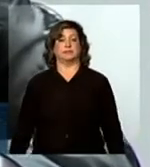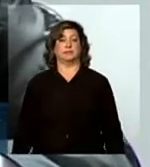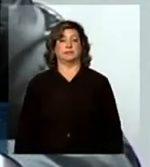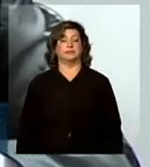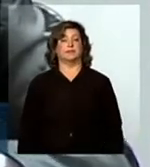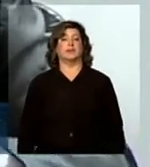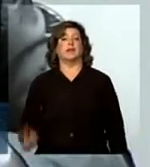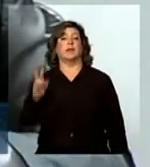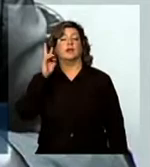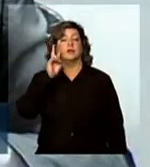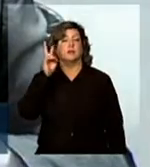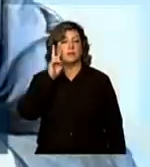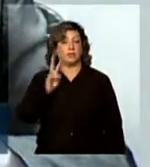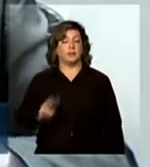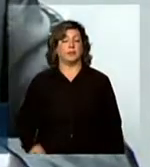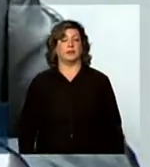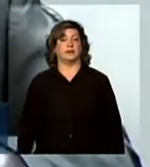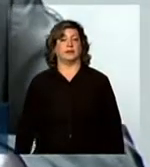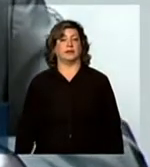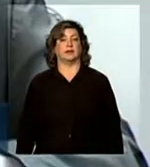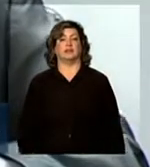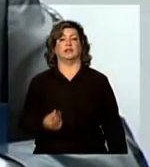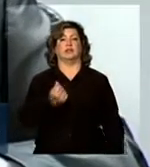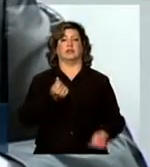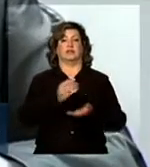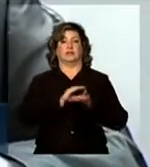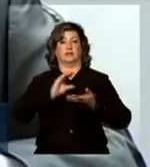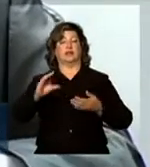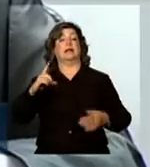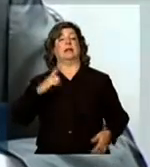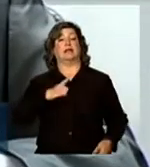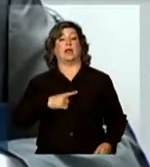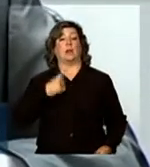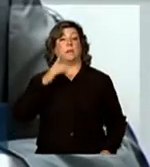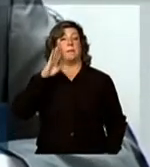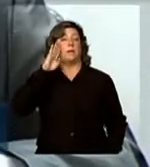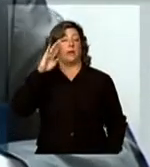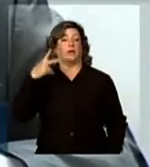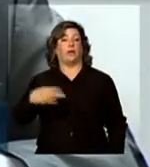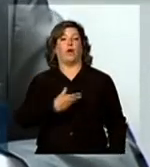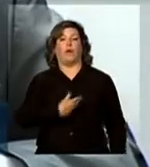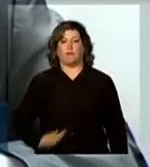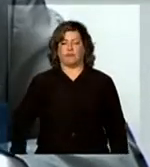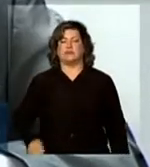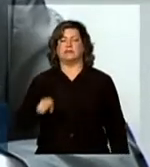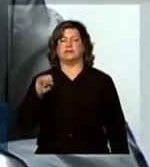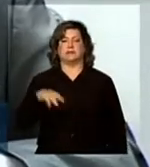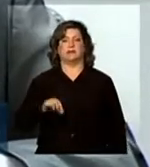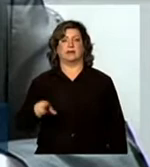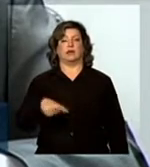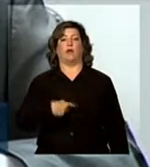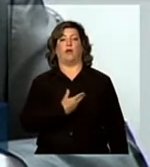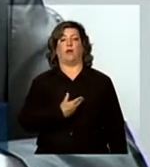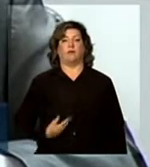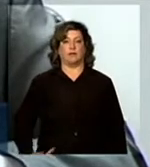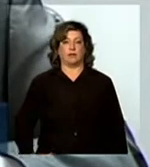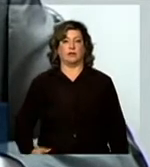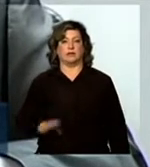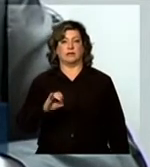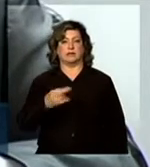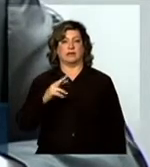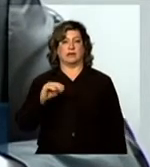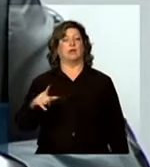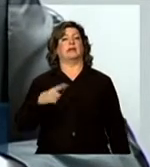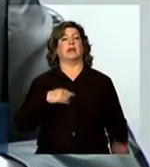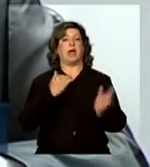Em termos de investimento, é uma prioridade do governo, sim. O investimento do governo central tem aumentado